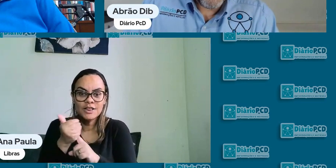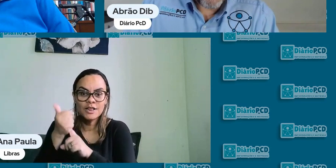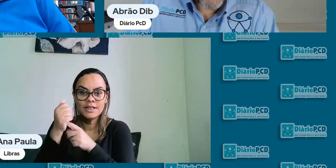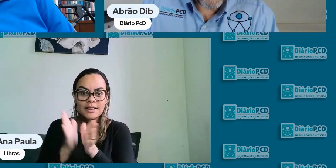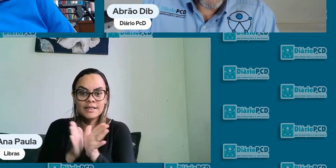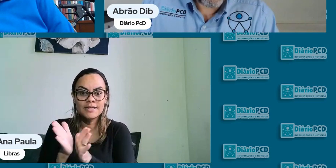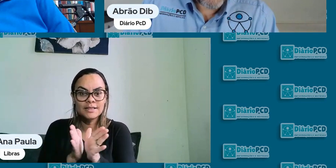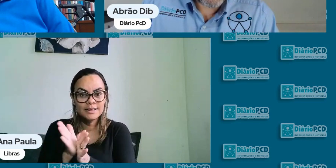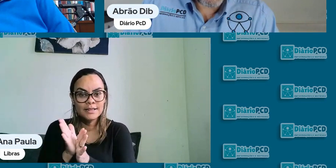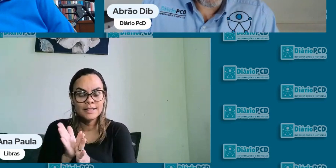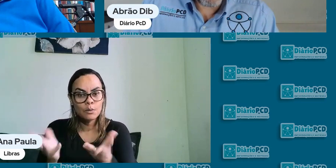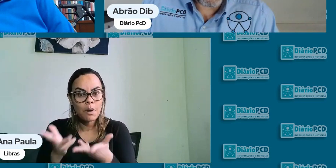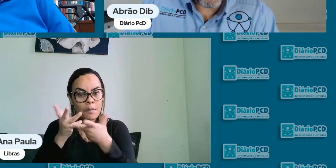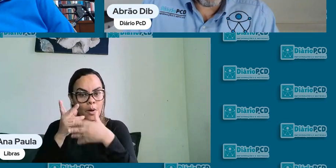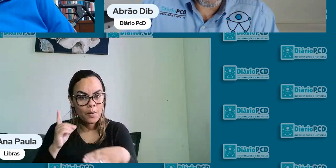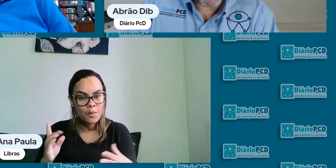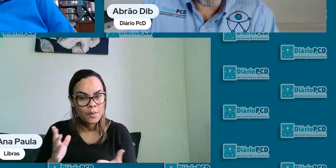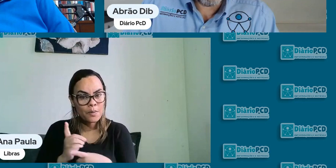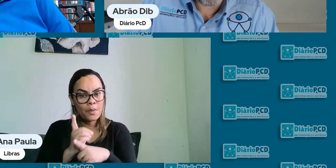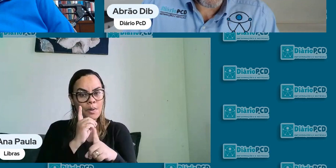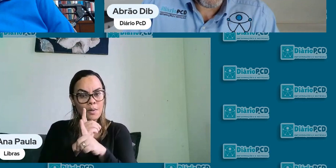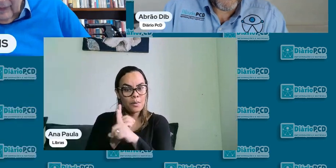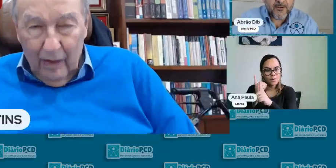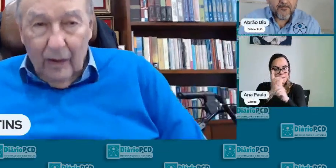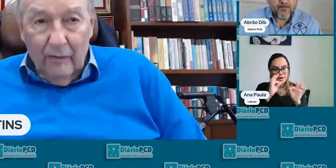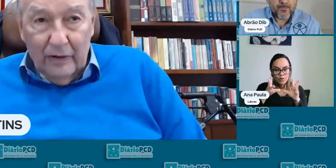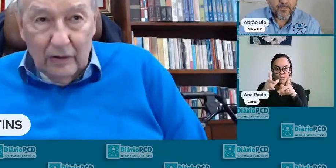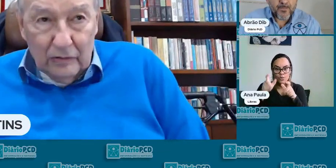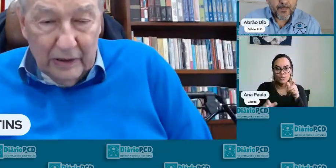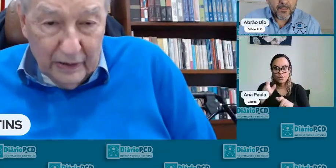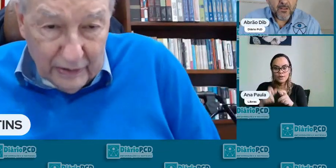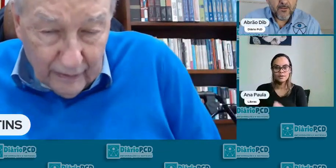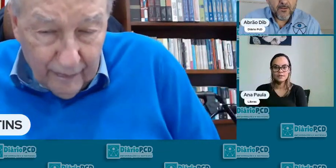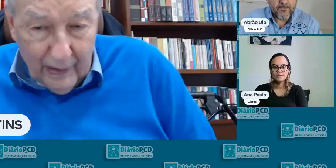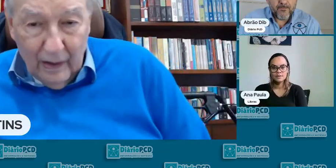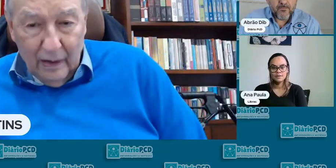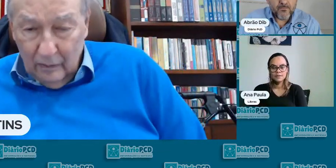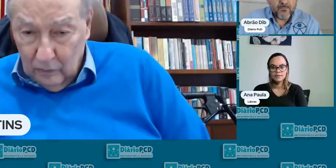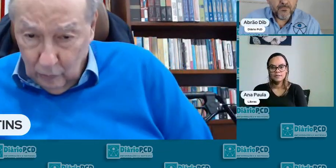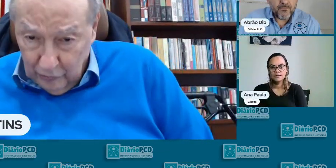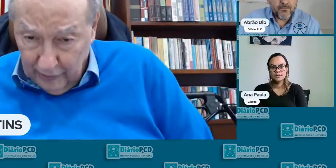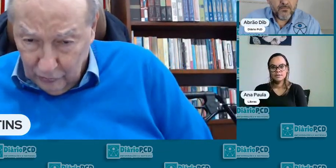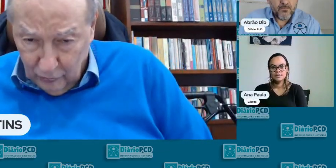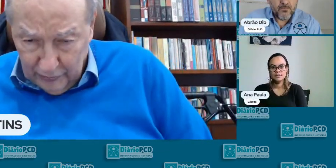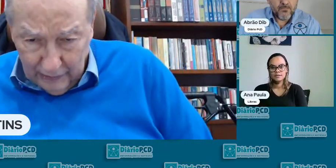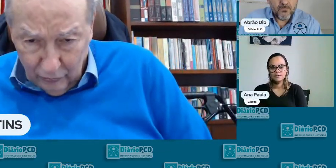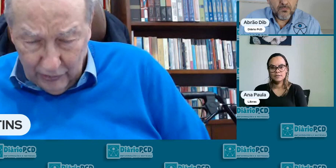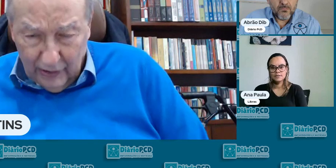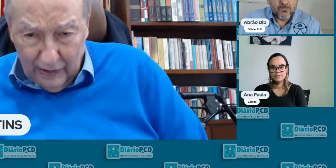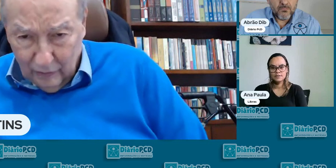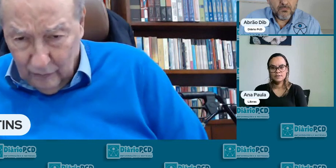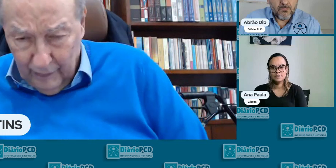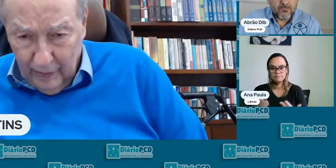assistiva para atender todas as pessoas com deficiência, professor? Veja o seguinte, o texto que está